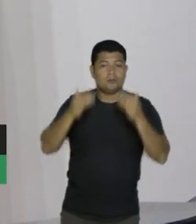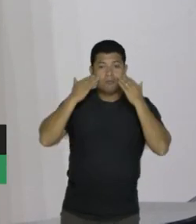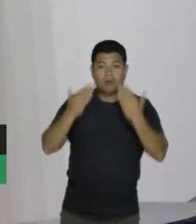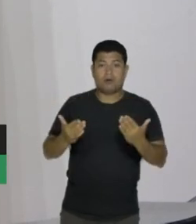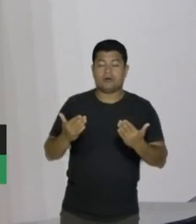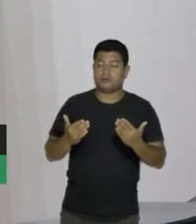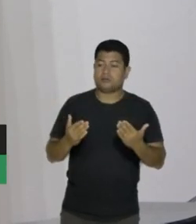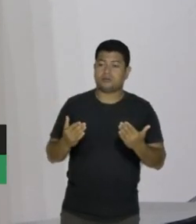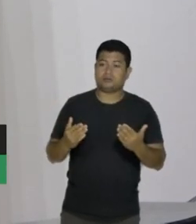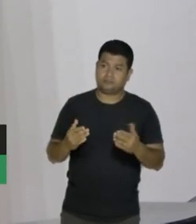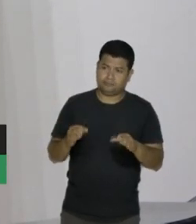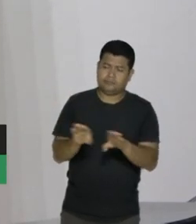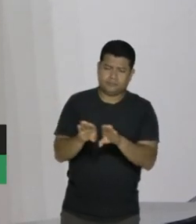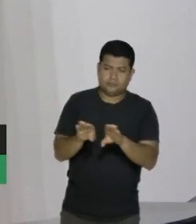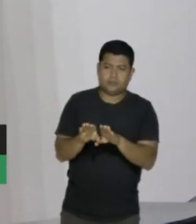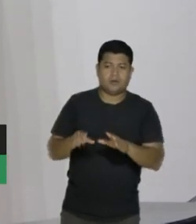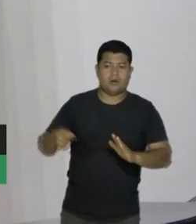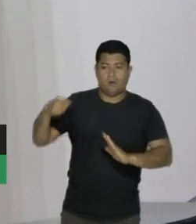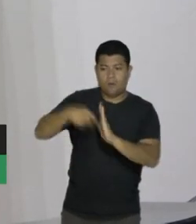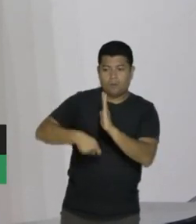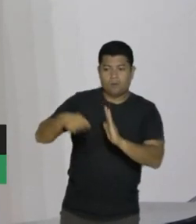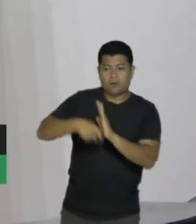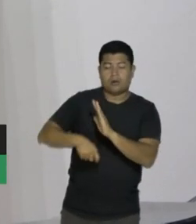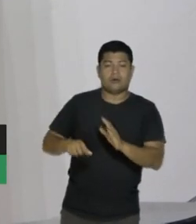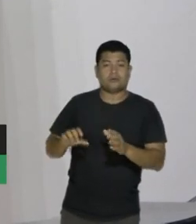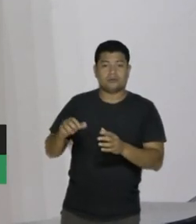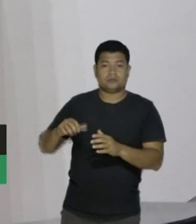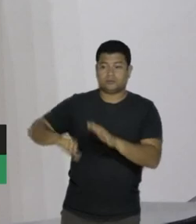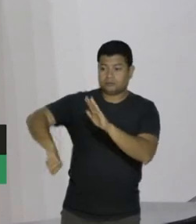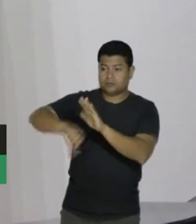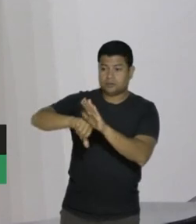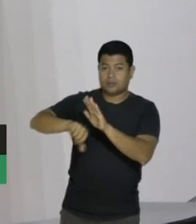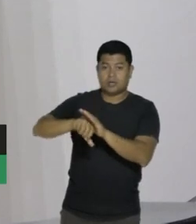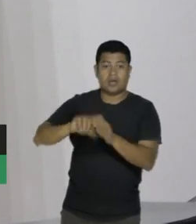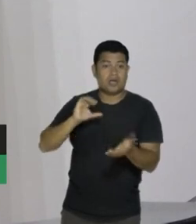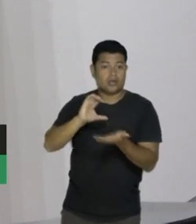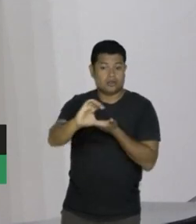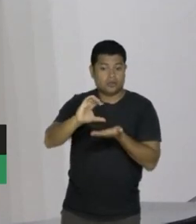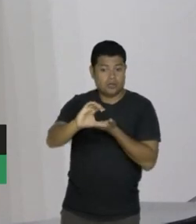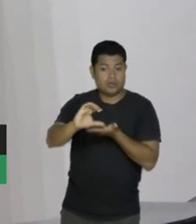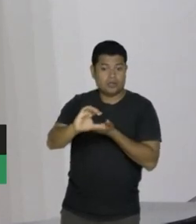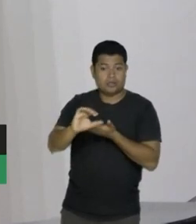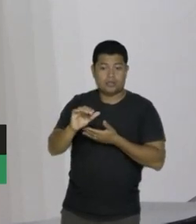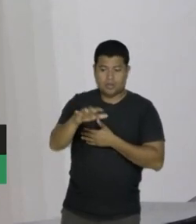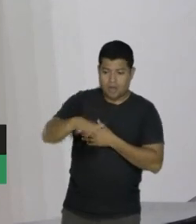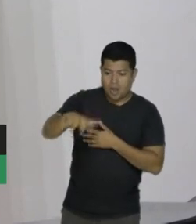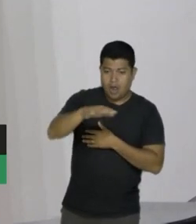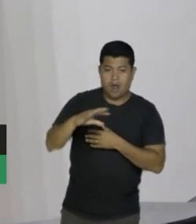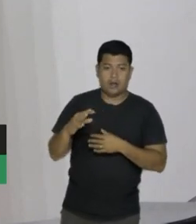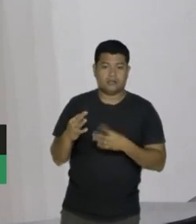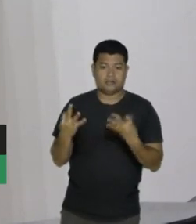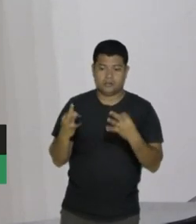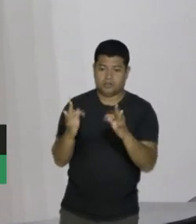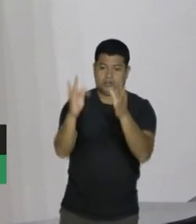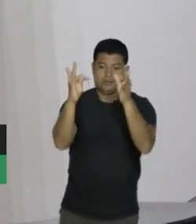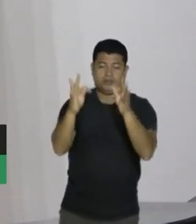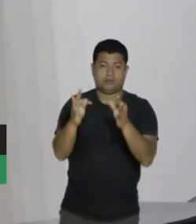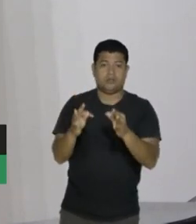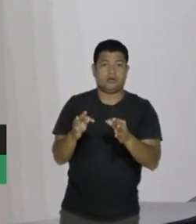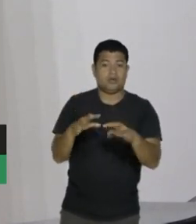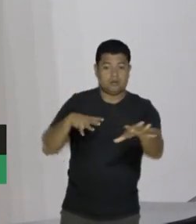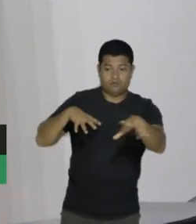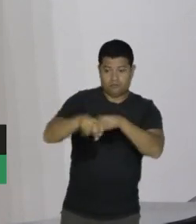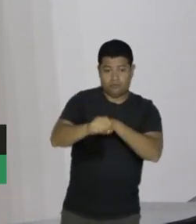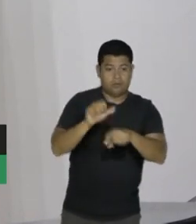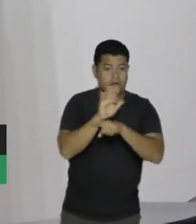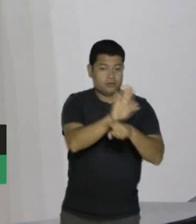a criminalidade investir nessas tecnologias de investigação formar qualificar o policial